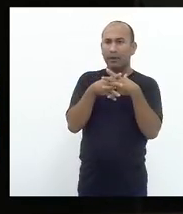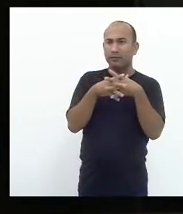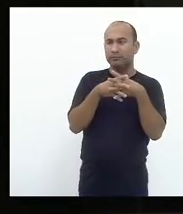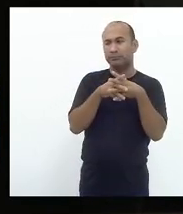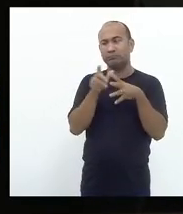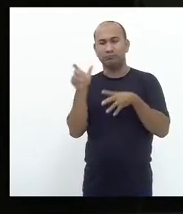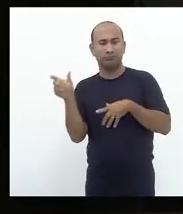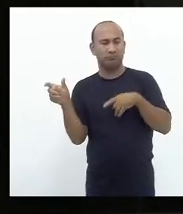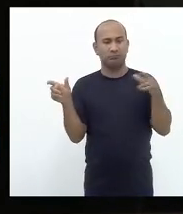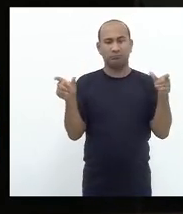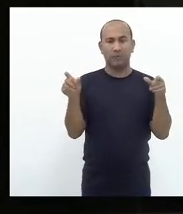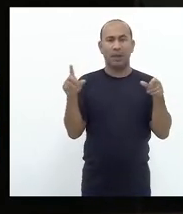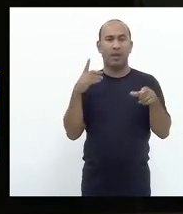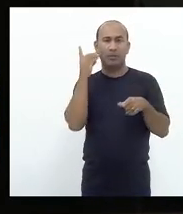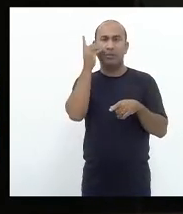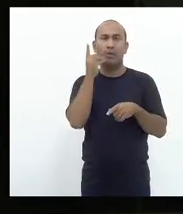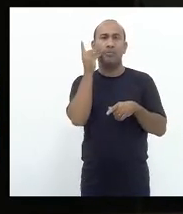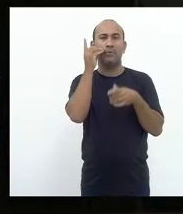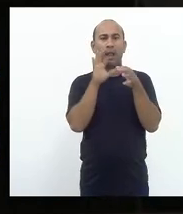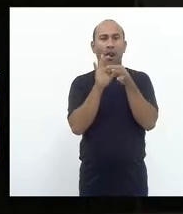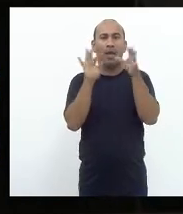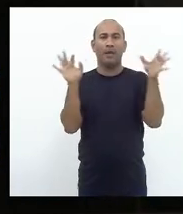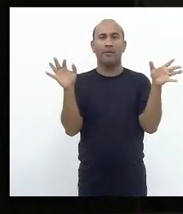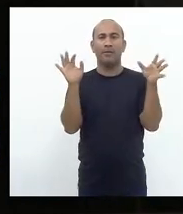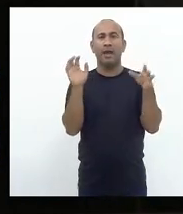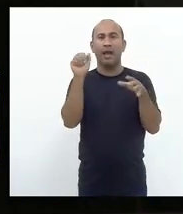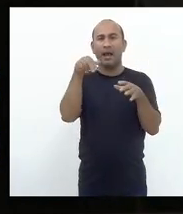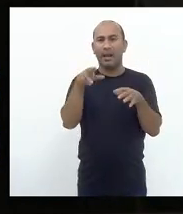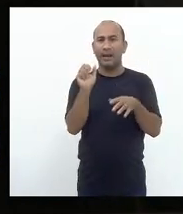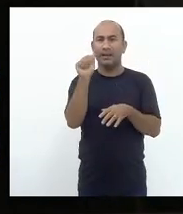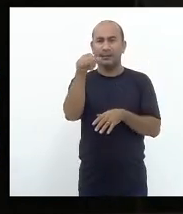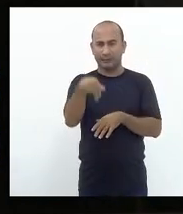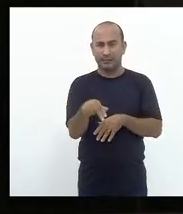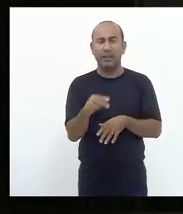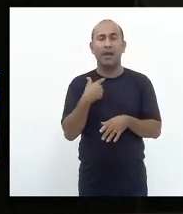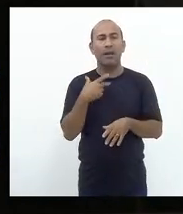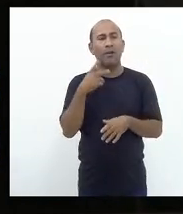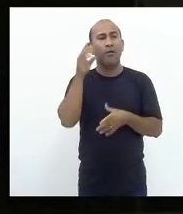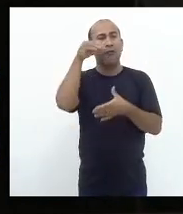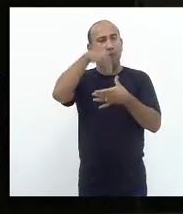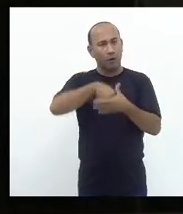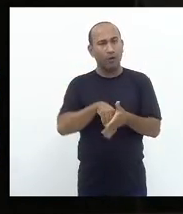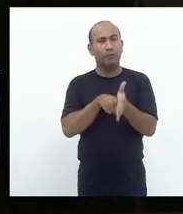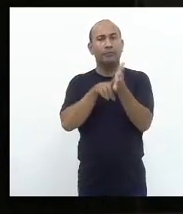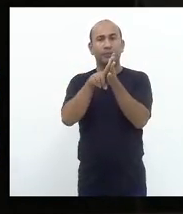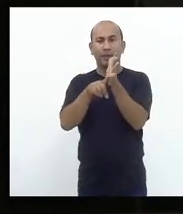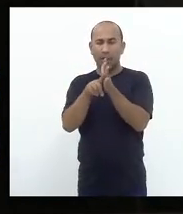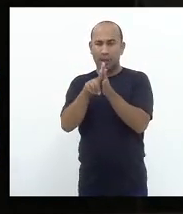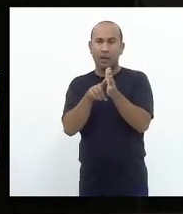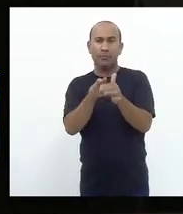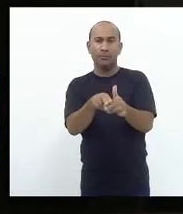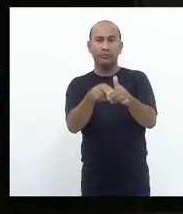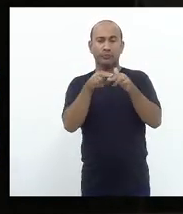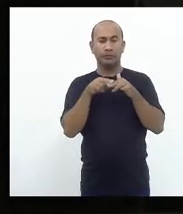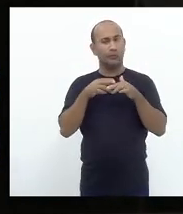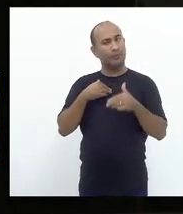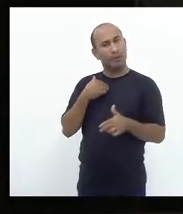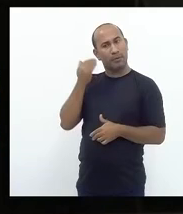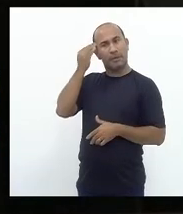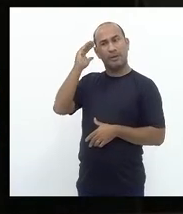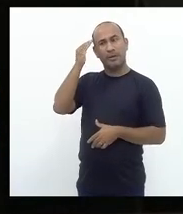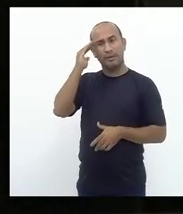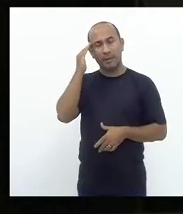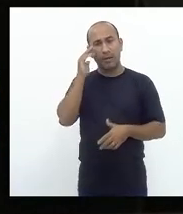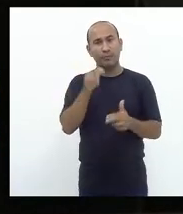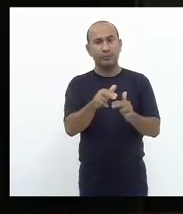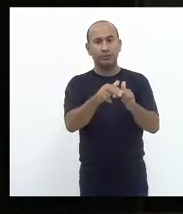outro, eu sou a deputada Alana Passos, voto, fiscalizo, de acordo com as minhas convicções, de